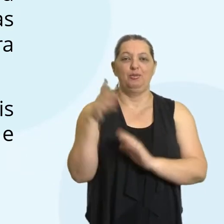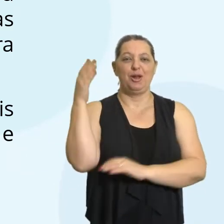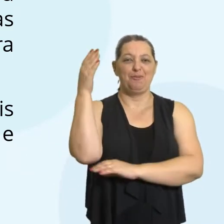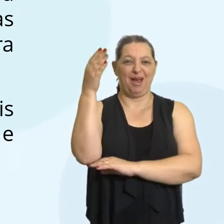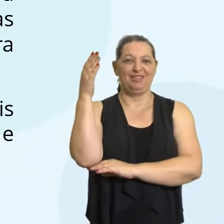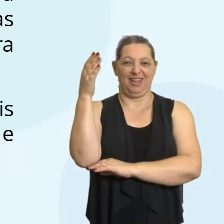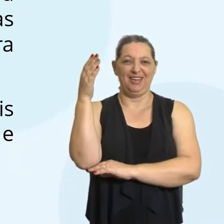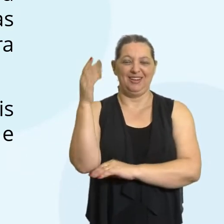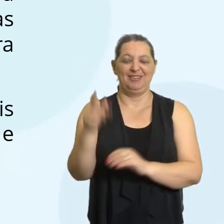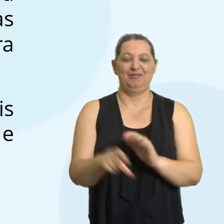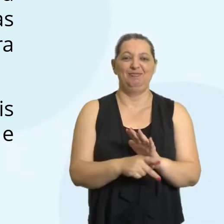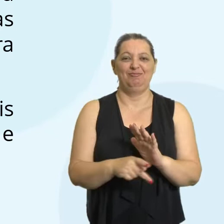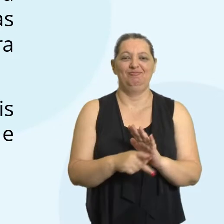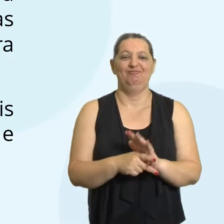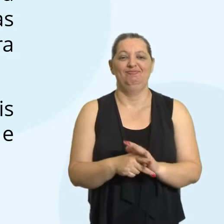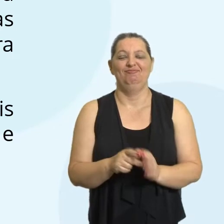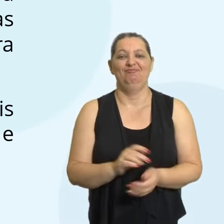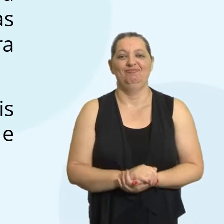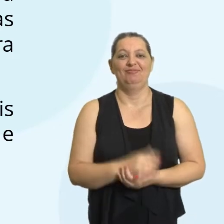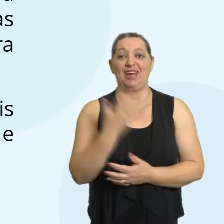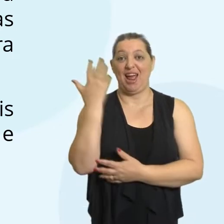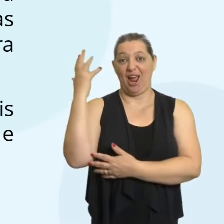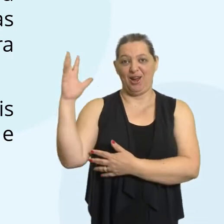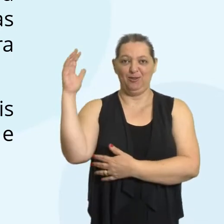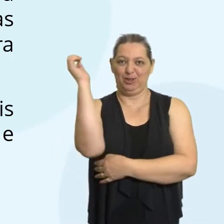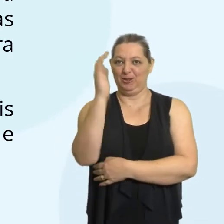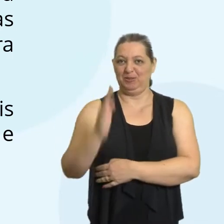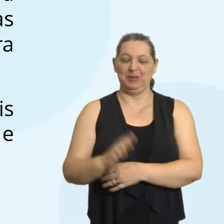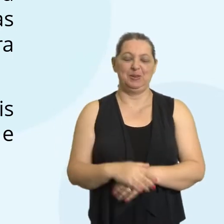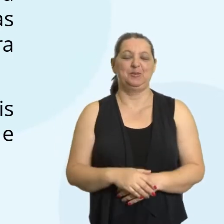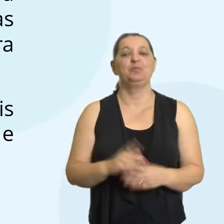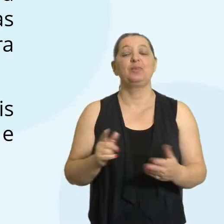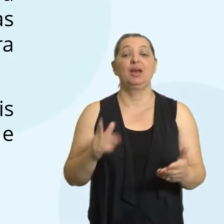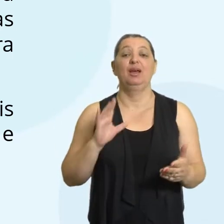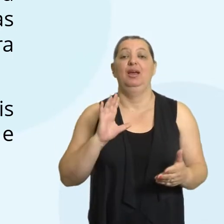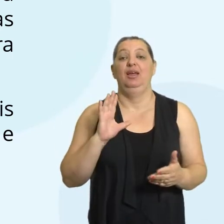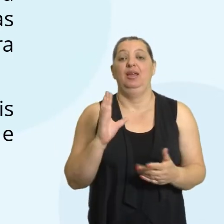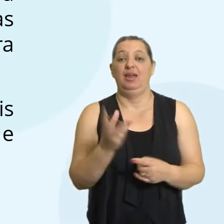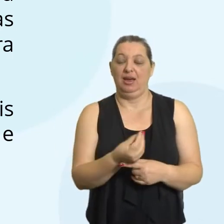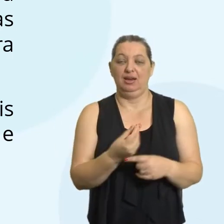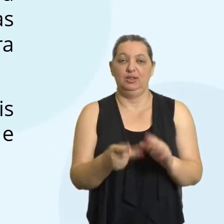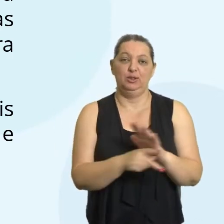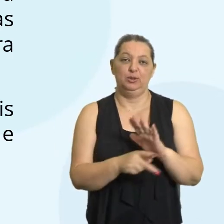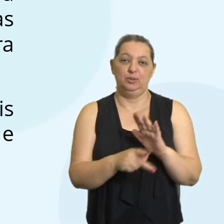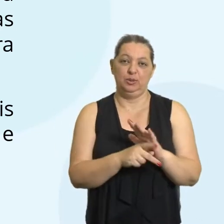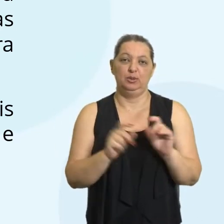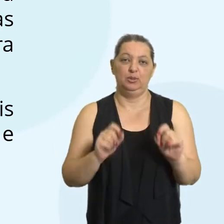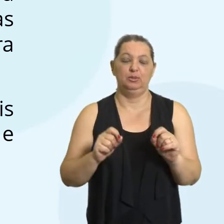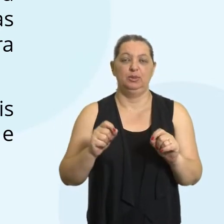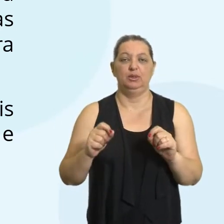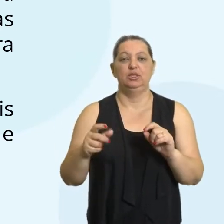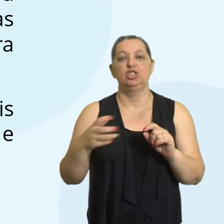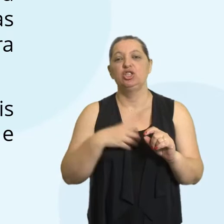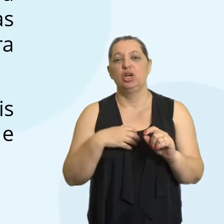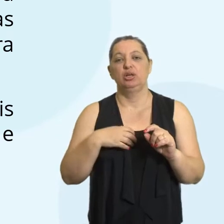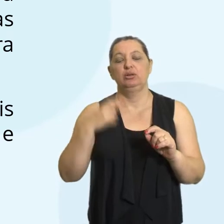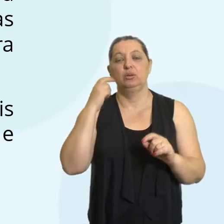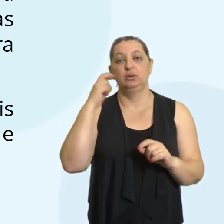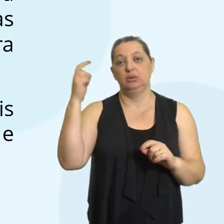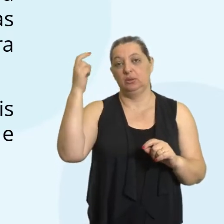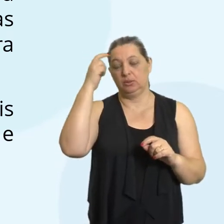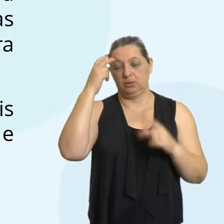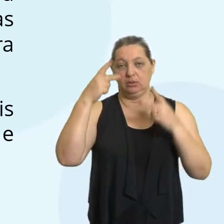é isso em arte a gente vai falar e de diferentes estilos visuais das culturas